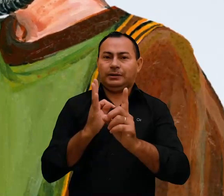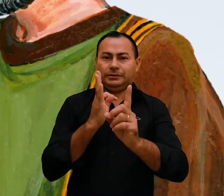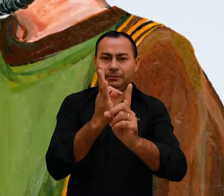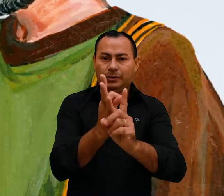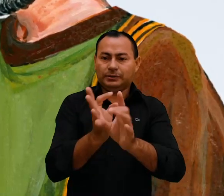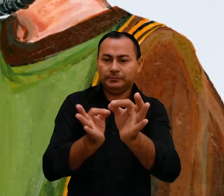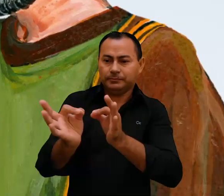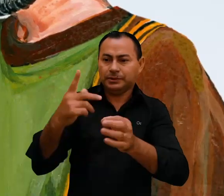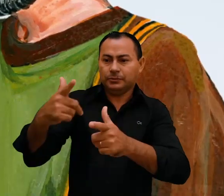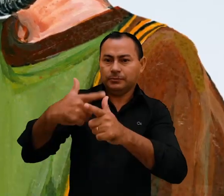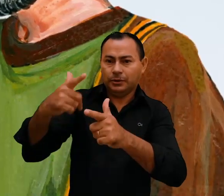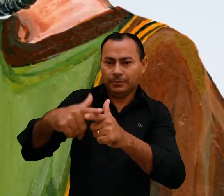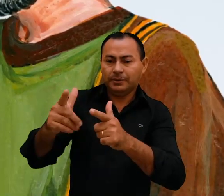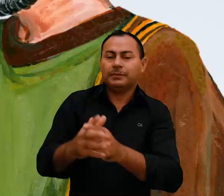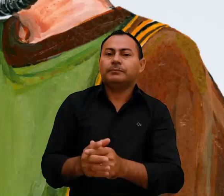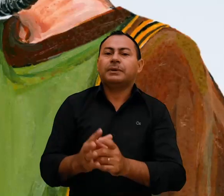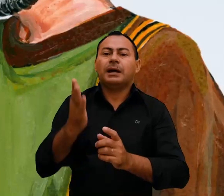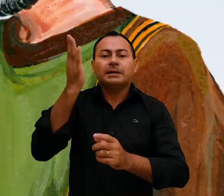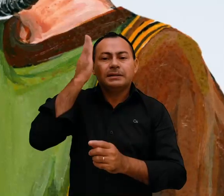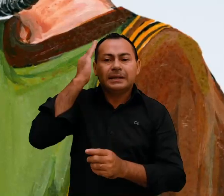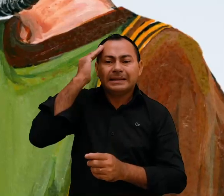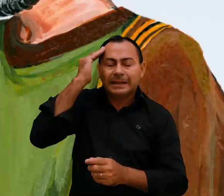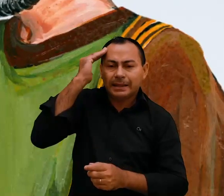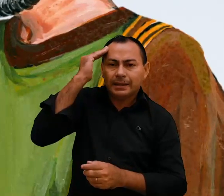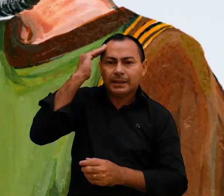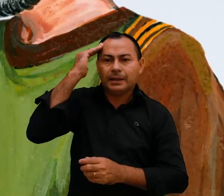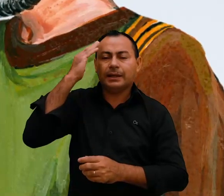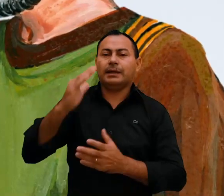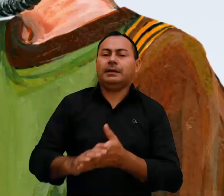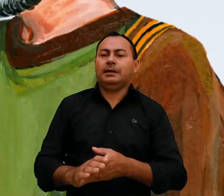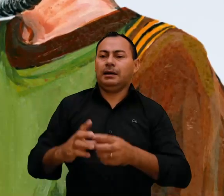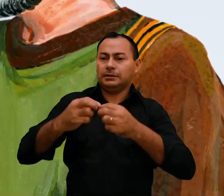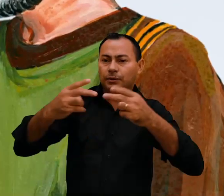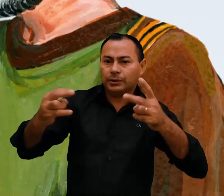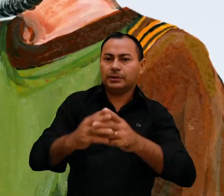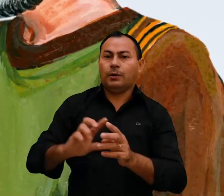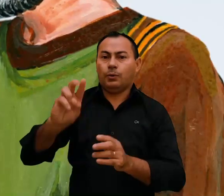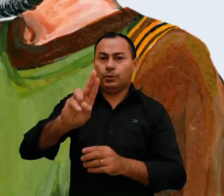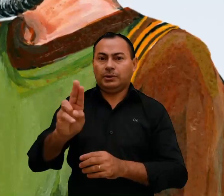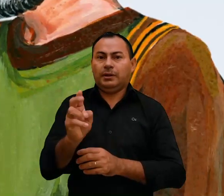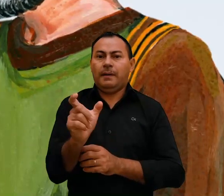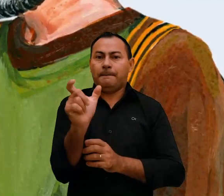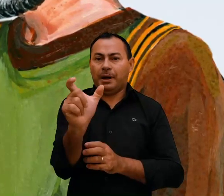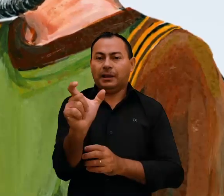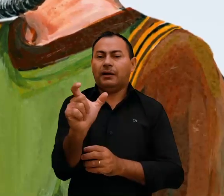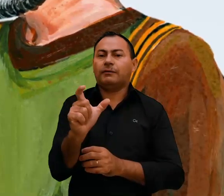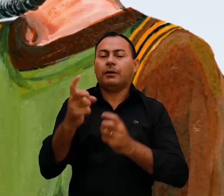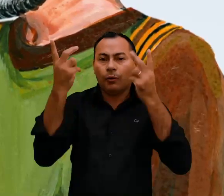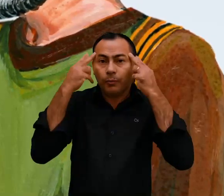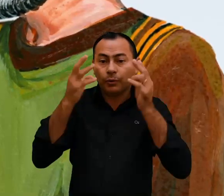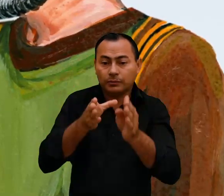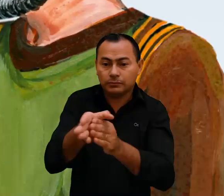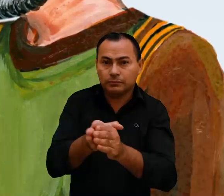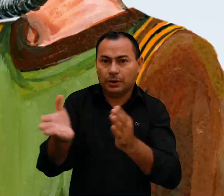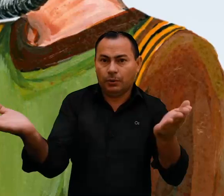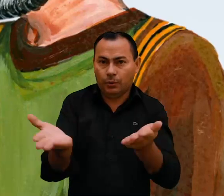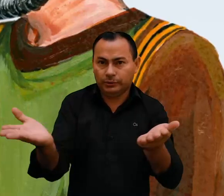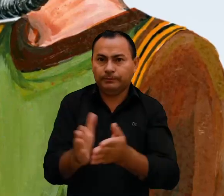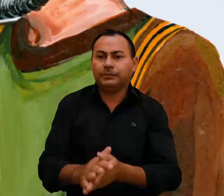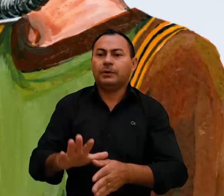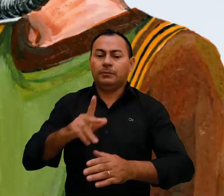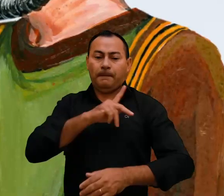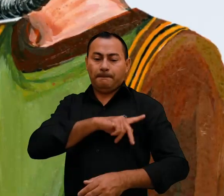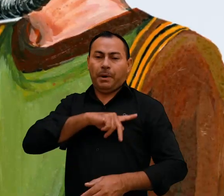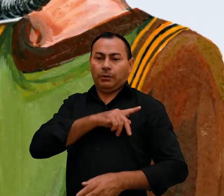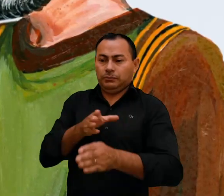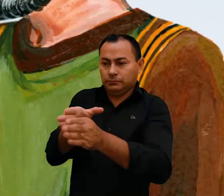resolver seus problemas a se redescobrir em usando uma palavra muito comum nos aconselhamento de hoje